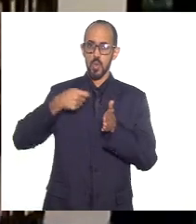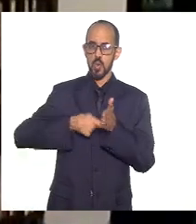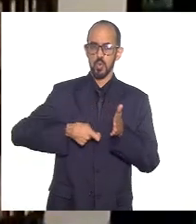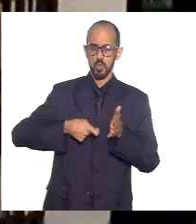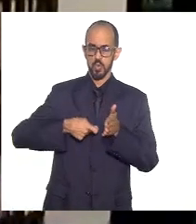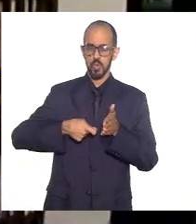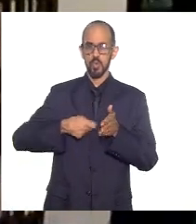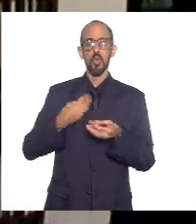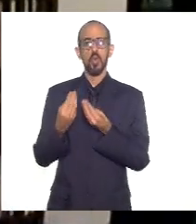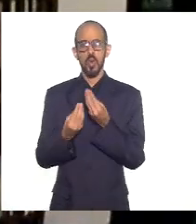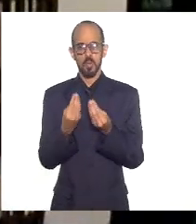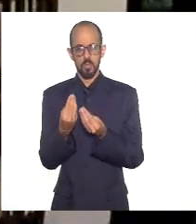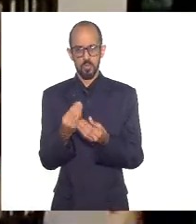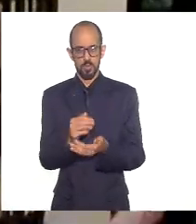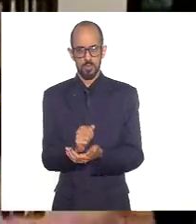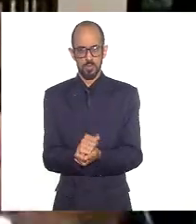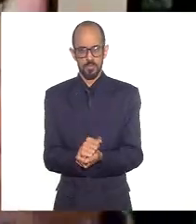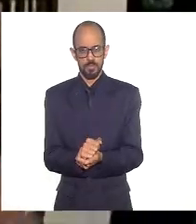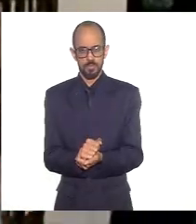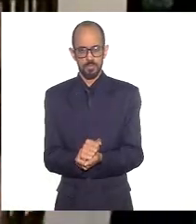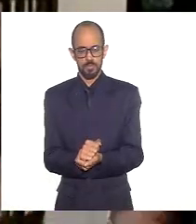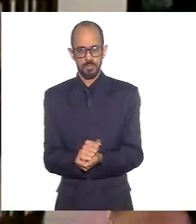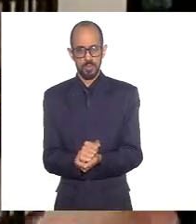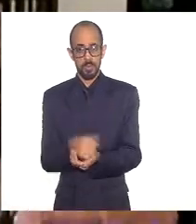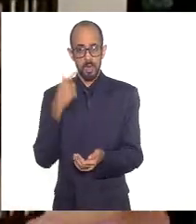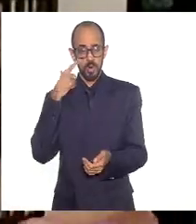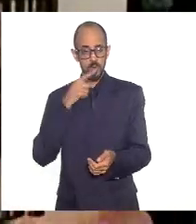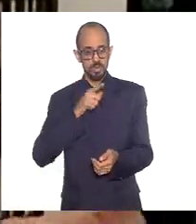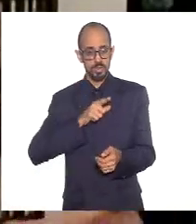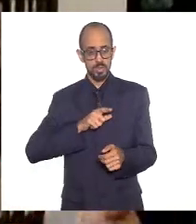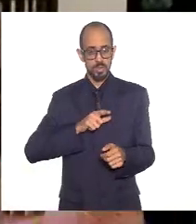defendido como? Que